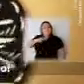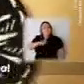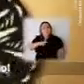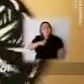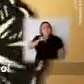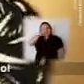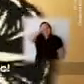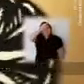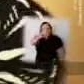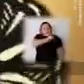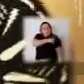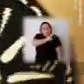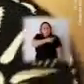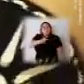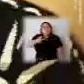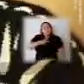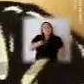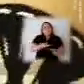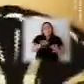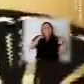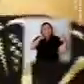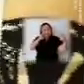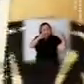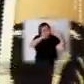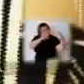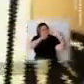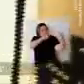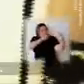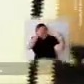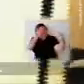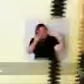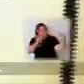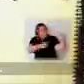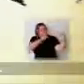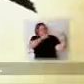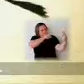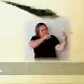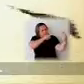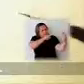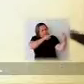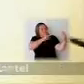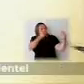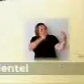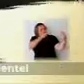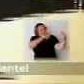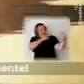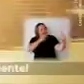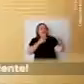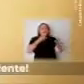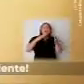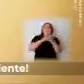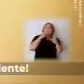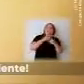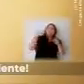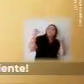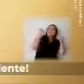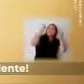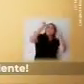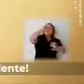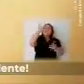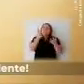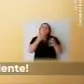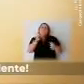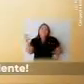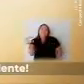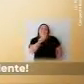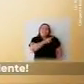senhor também tem, capitão É no seu olho que eu tô olhando É na sua palavra que eu tô confiando Até a vitória Se Deus